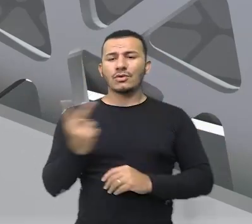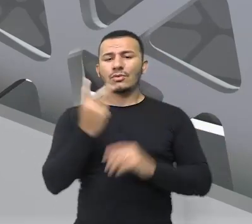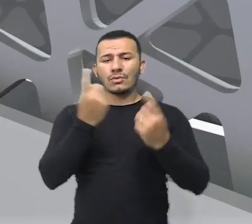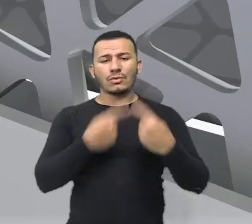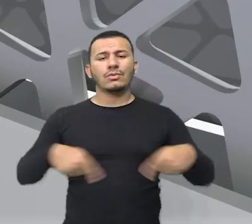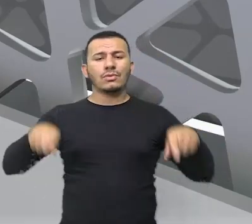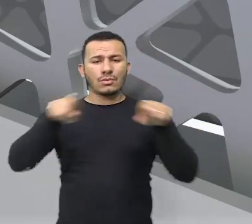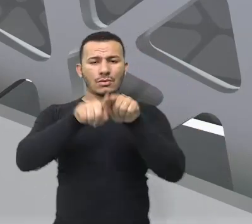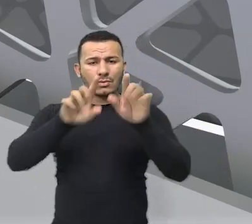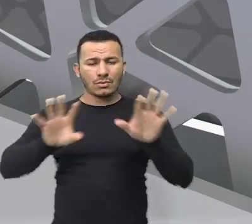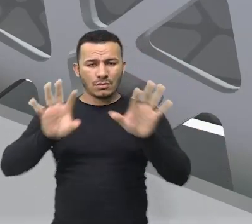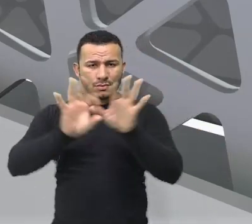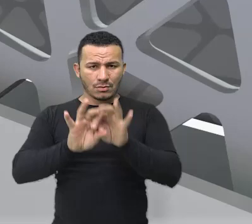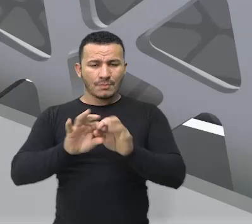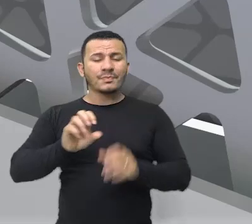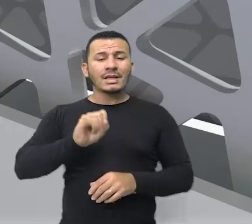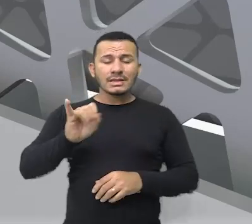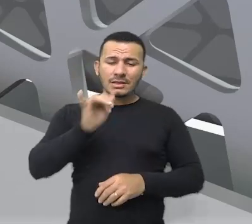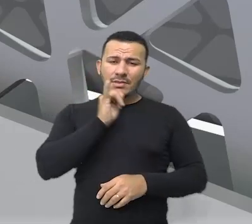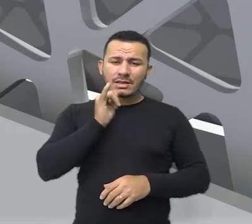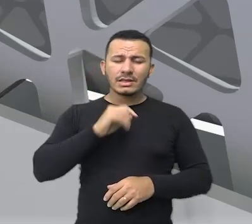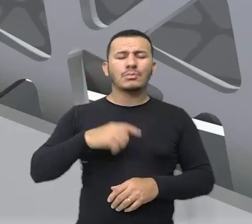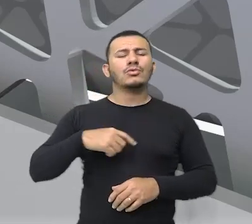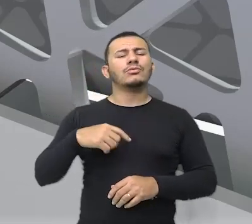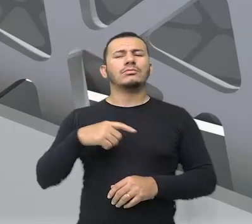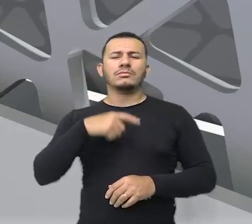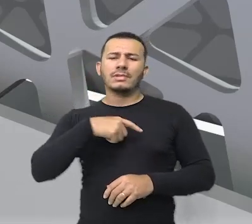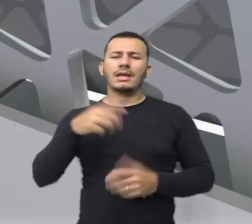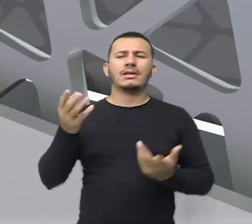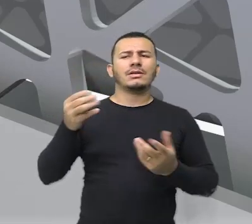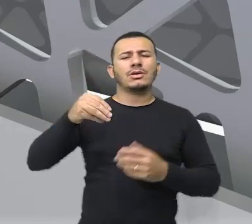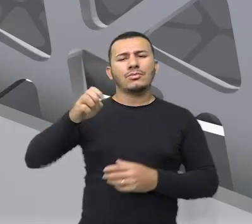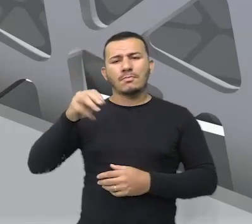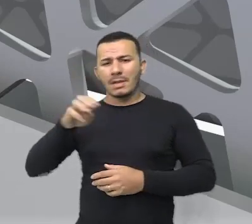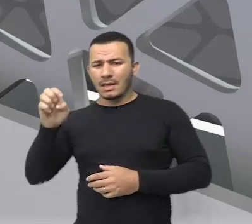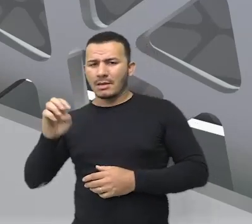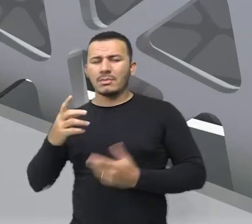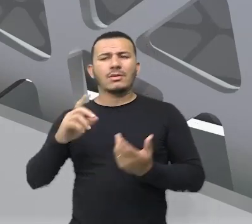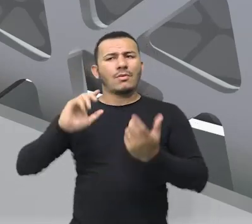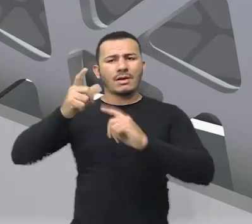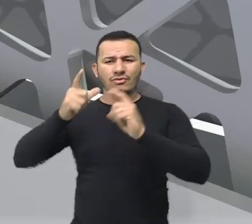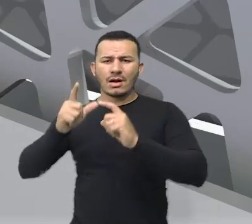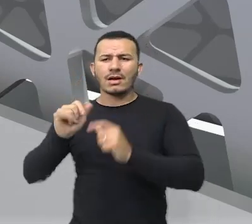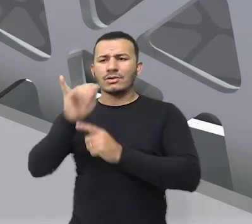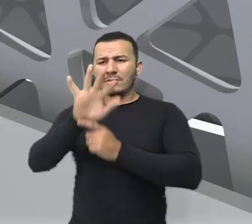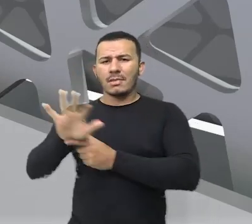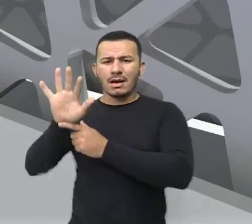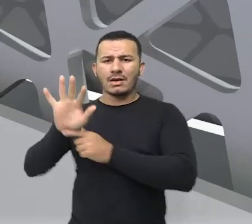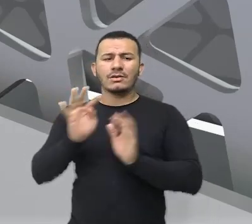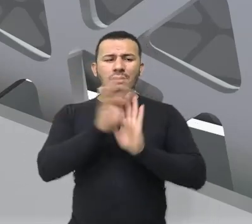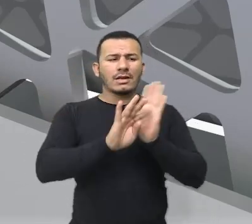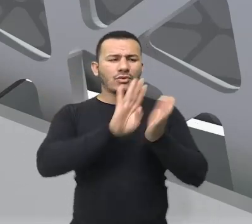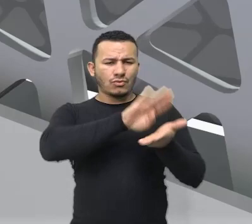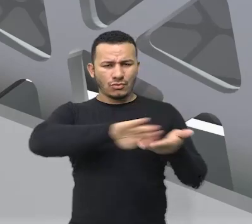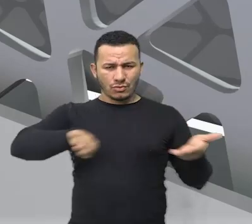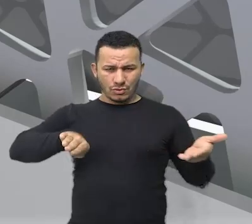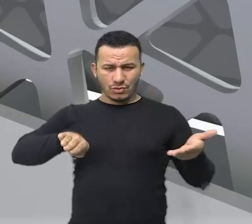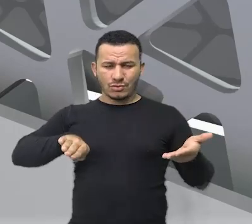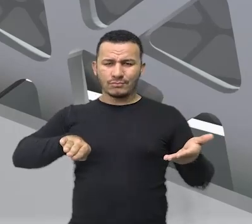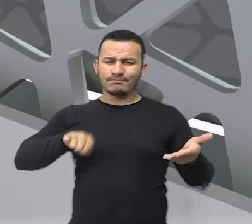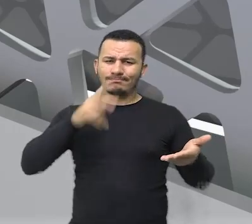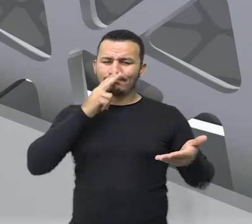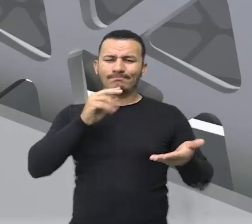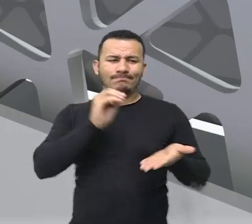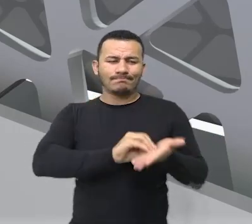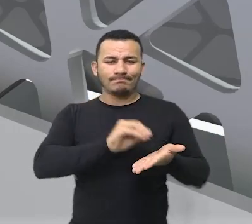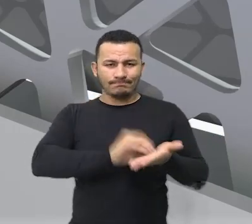a charge, se eu pego o meme e tiro a parte escrita, deixa de fazer sentido. E se eu tiro a parte não